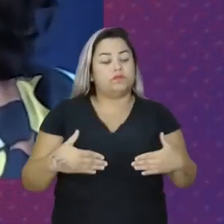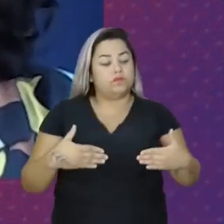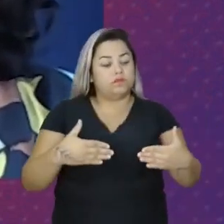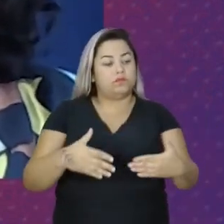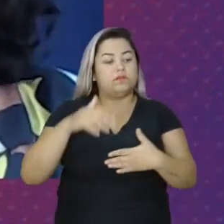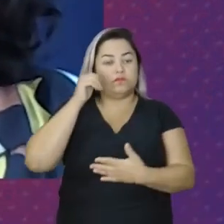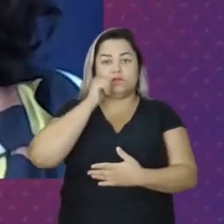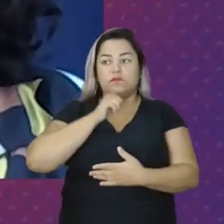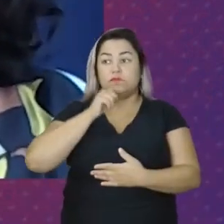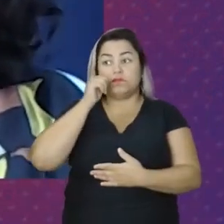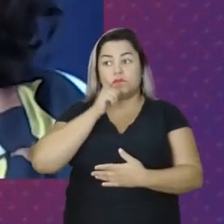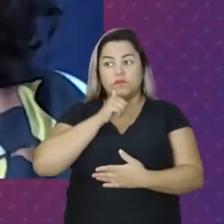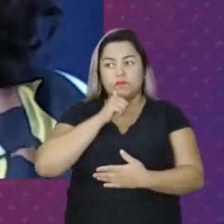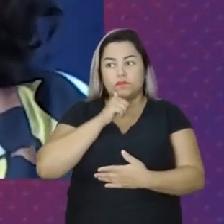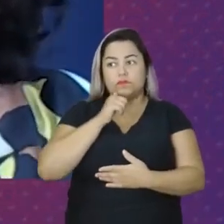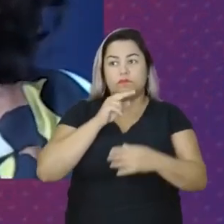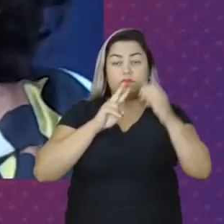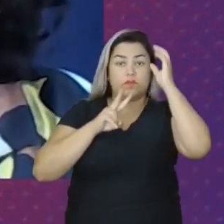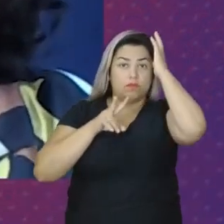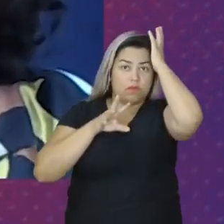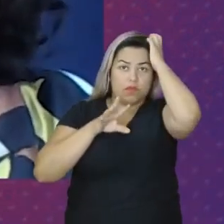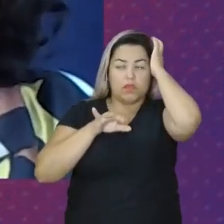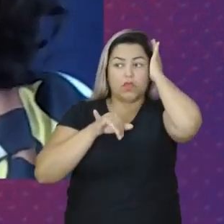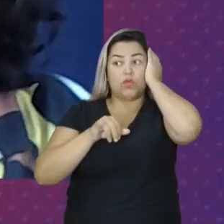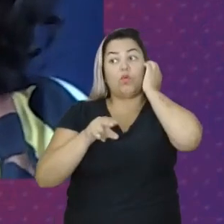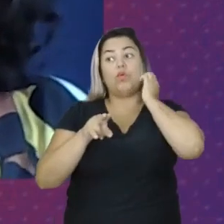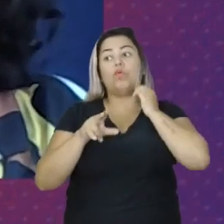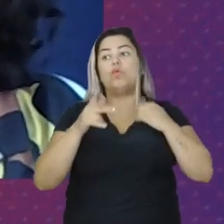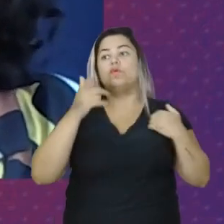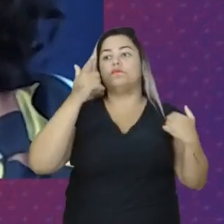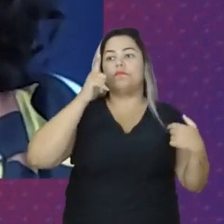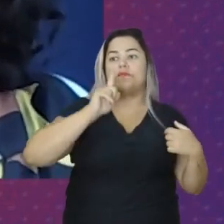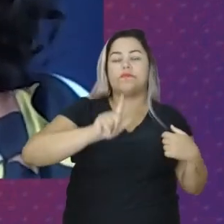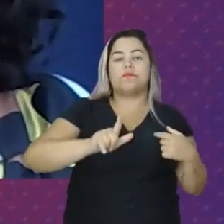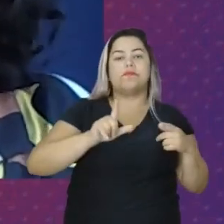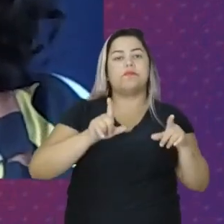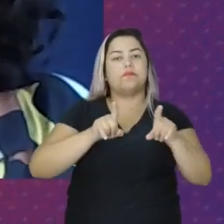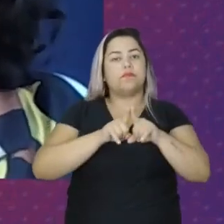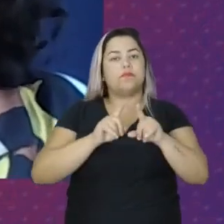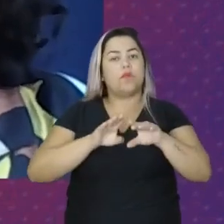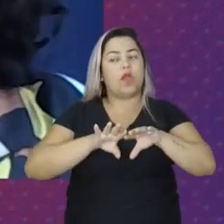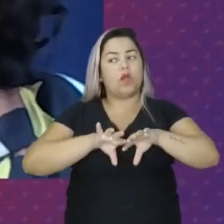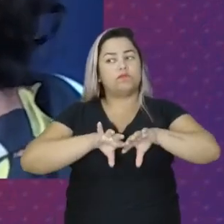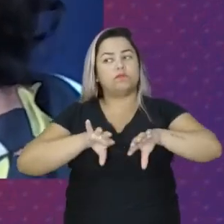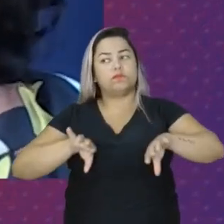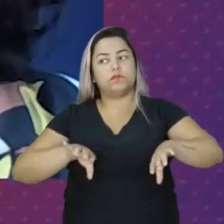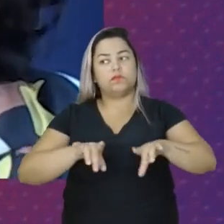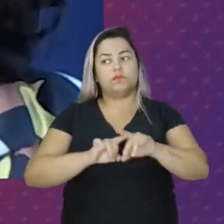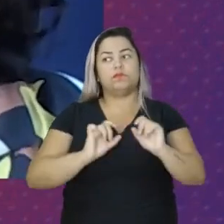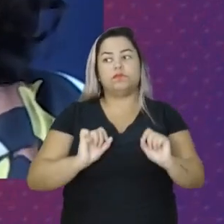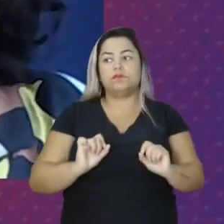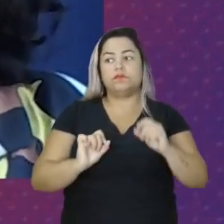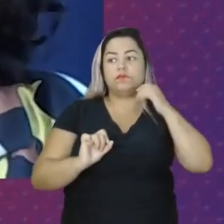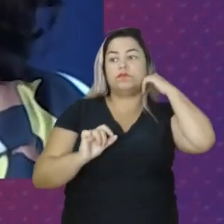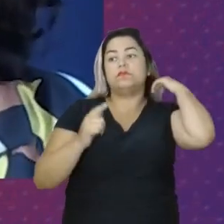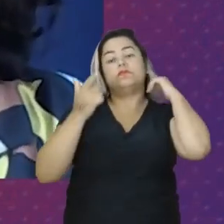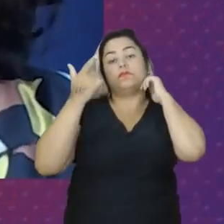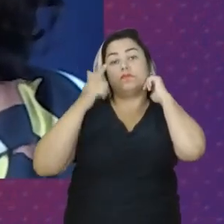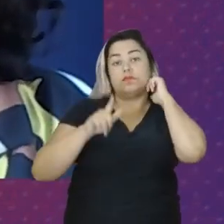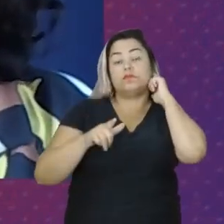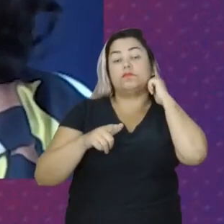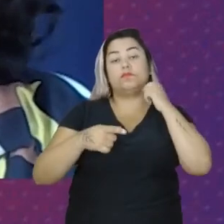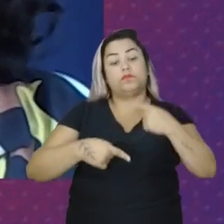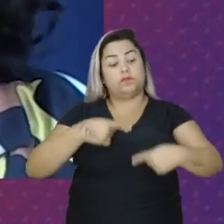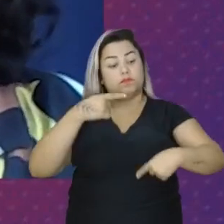das Mulheres, ele não vai conseguir avançar tendo ações isoladas. Nós vamos garantir